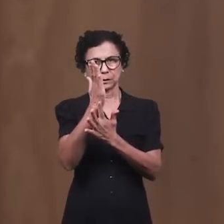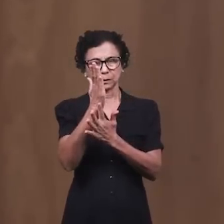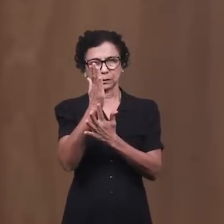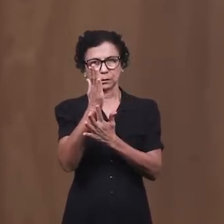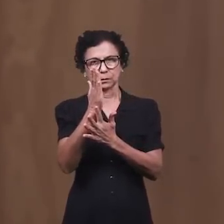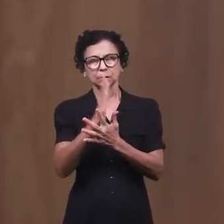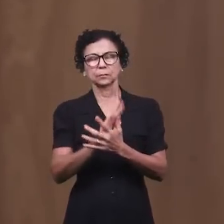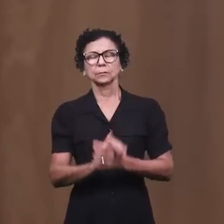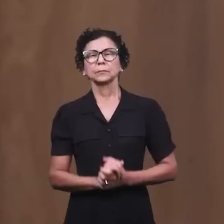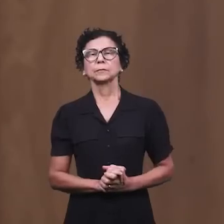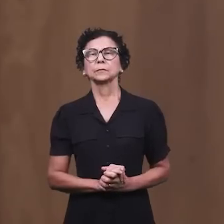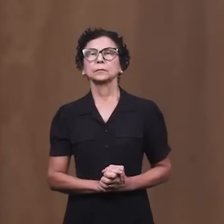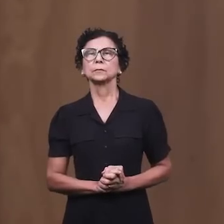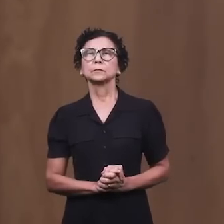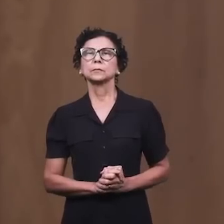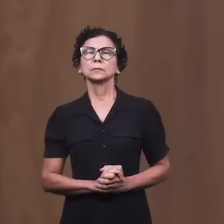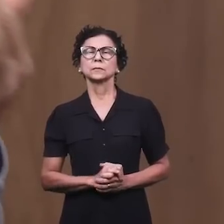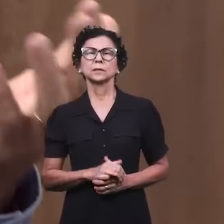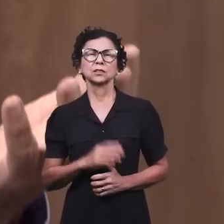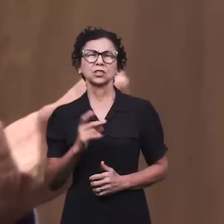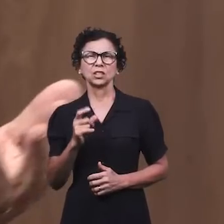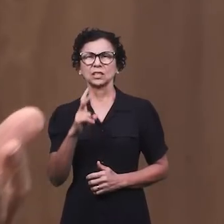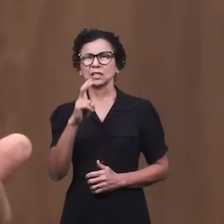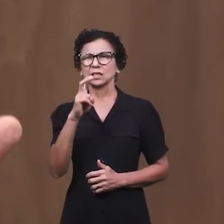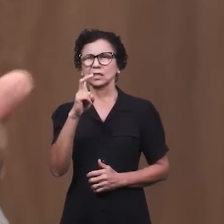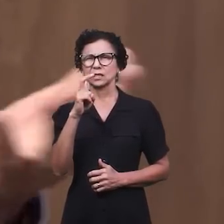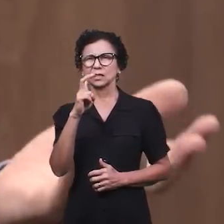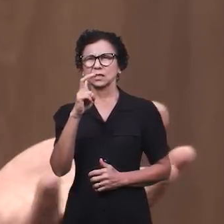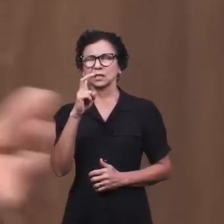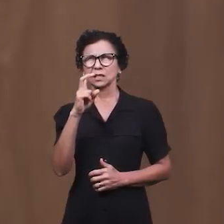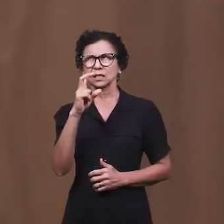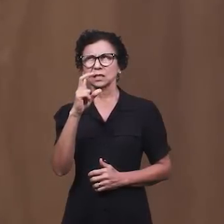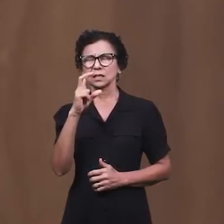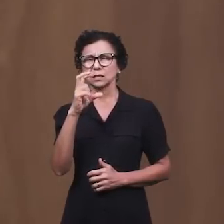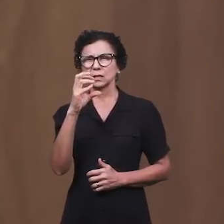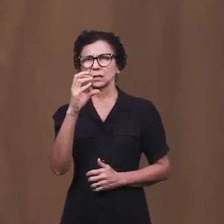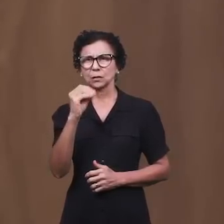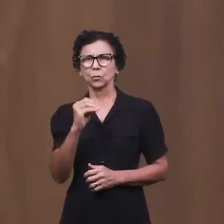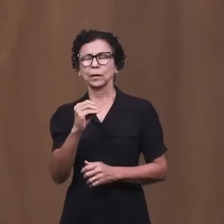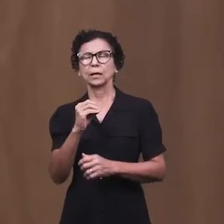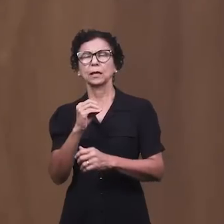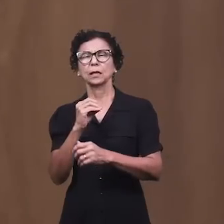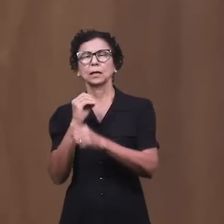né? As igrejas pentecostais já existiam no Brasil há mais de 50 anos.